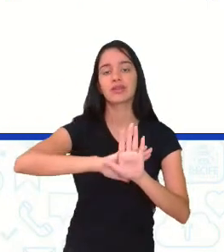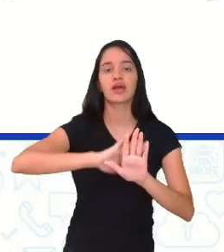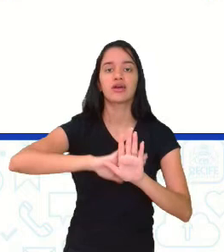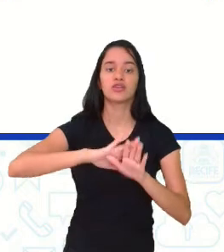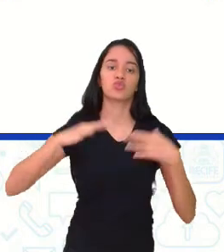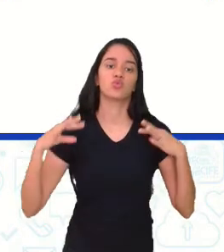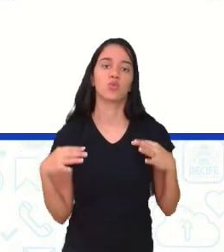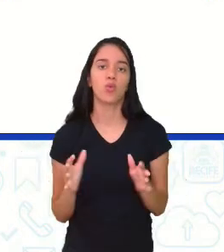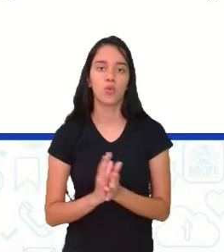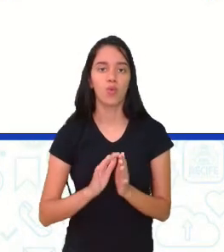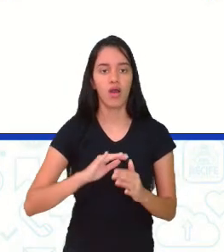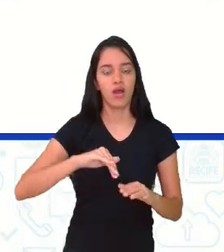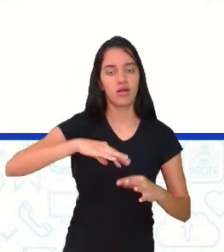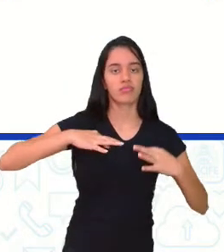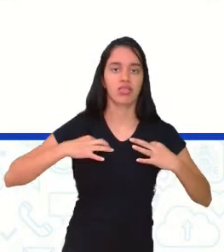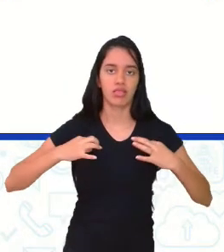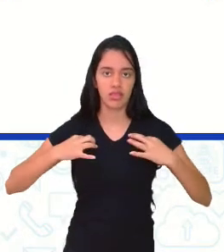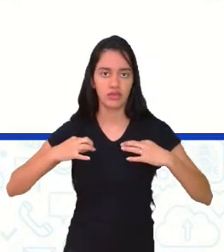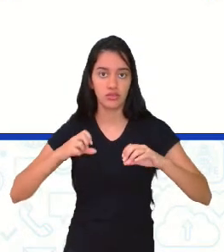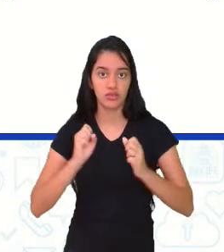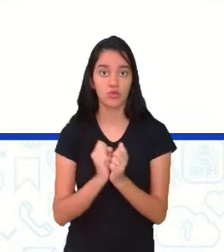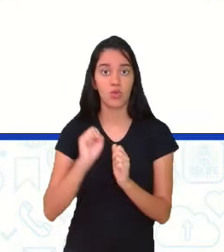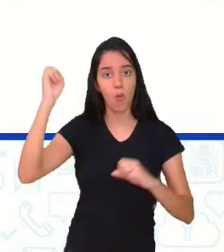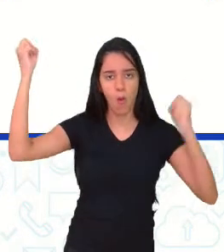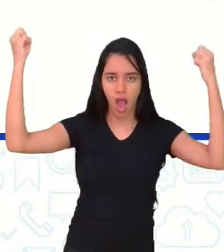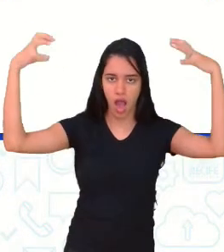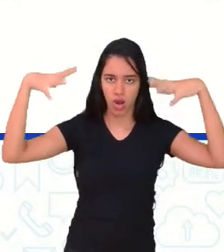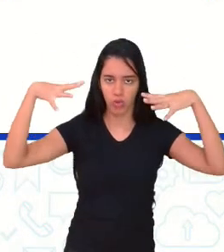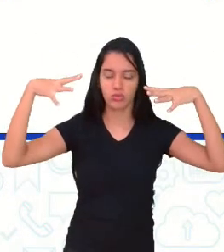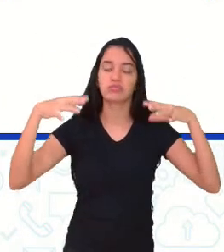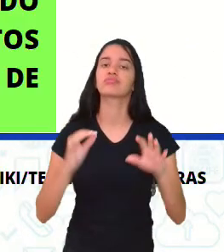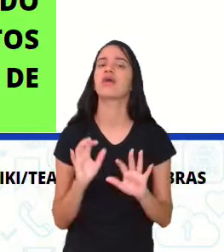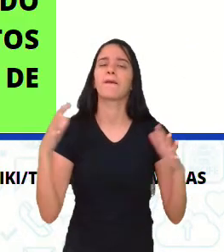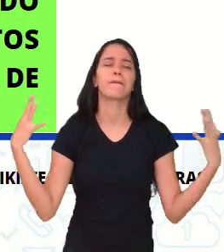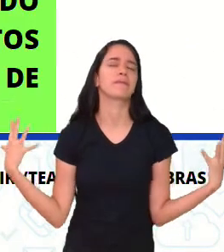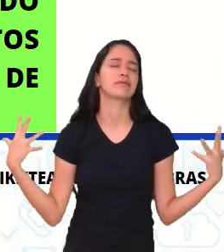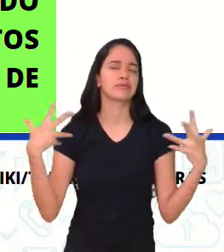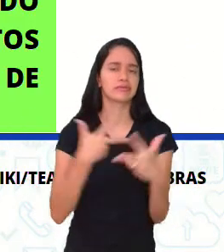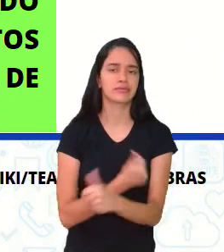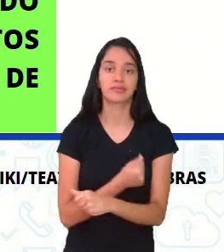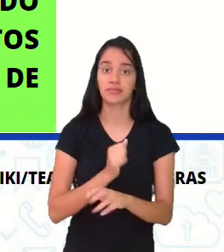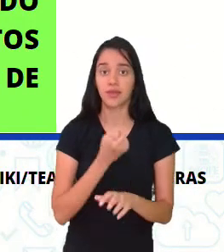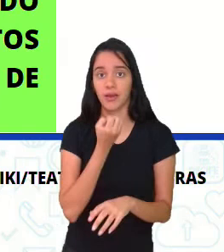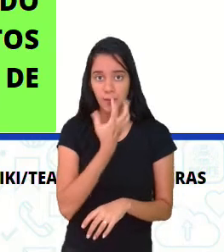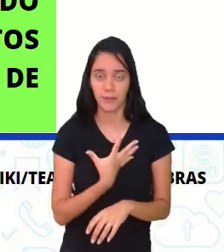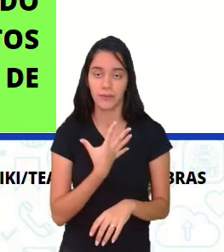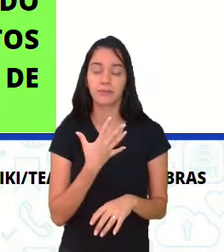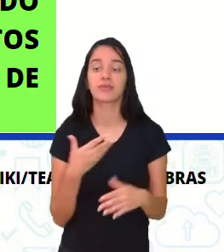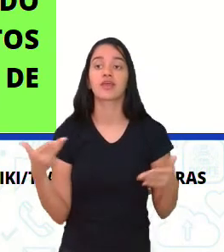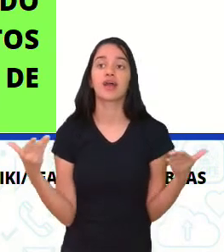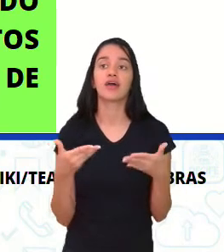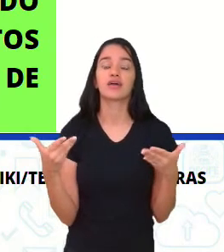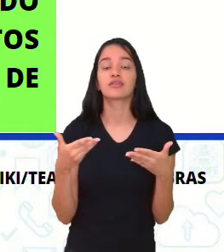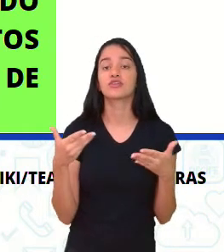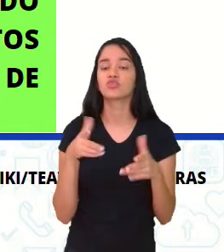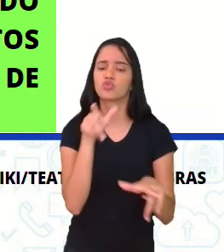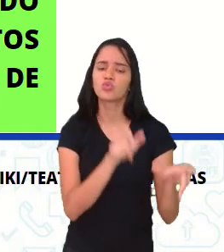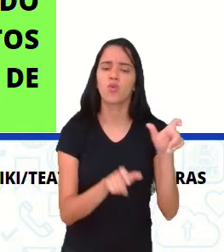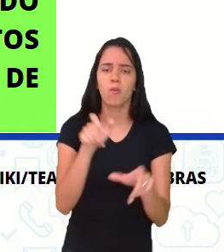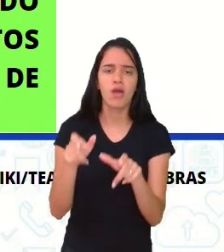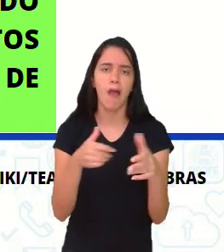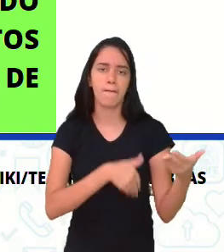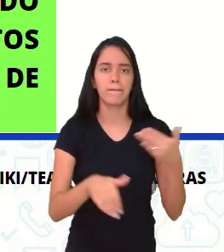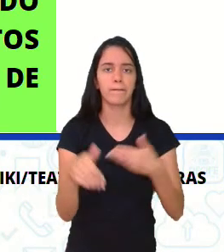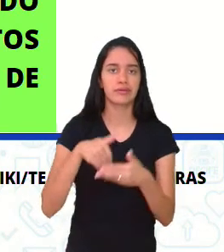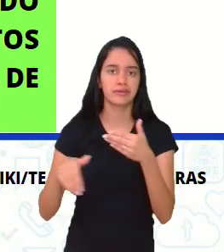a luz. É bem maravilhoso. Legal, bem legal. Bom, no Oriente, todos os personagens que